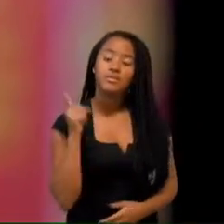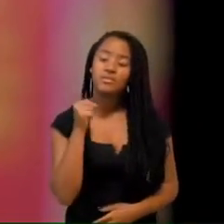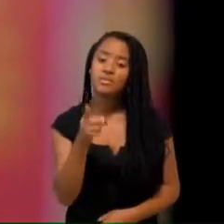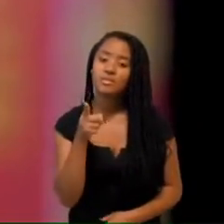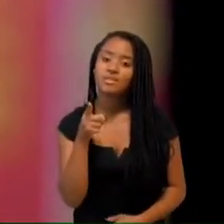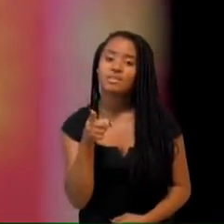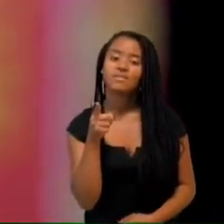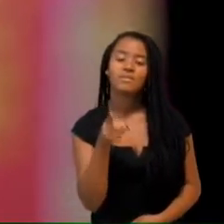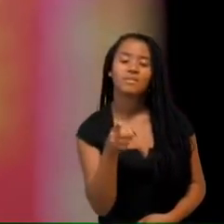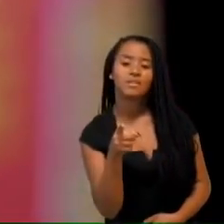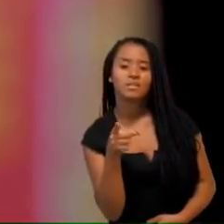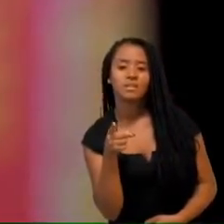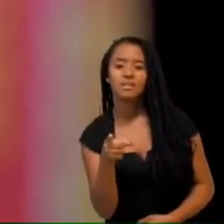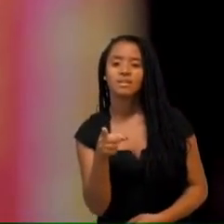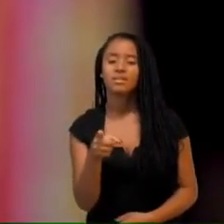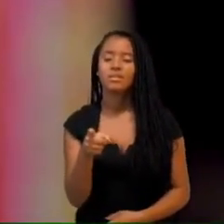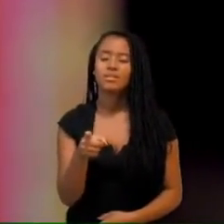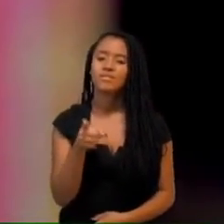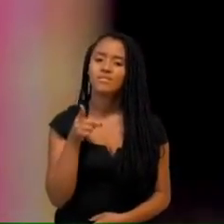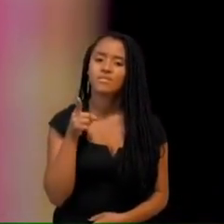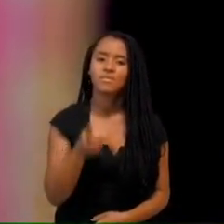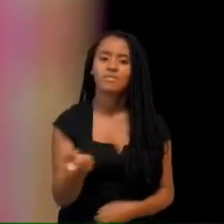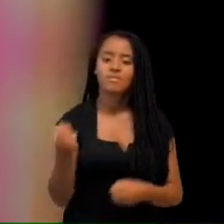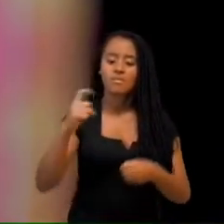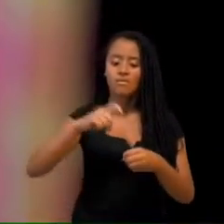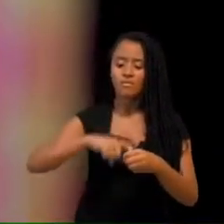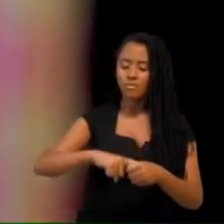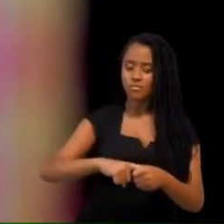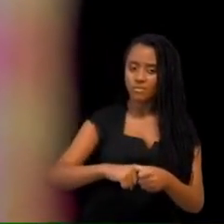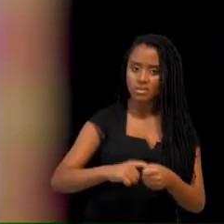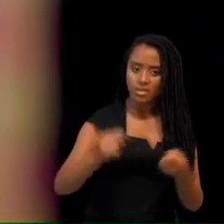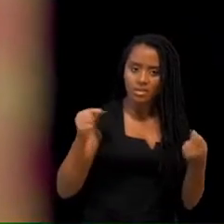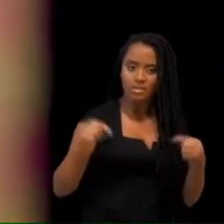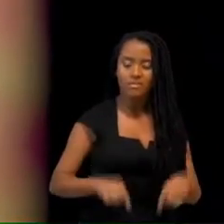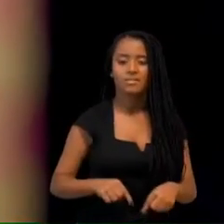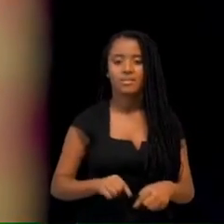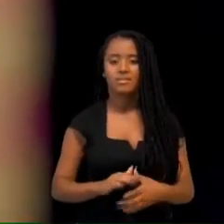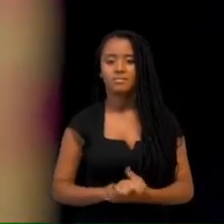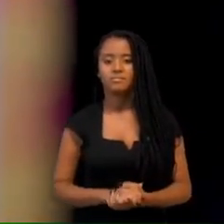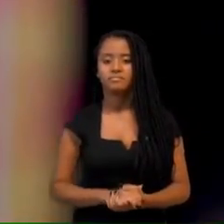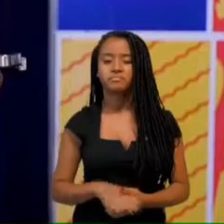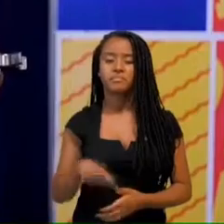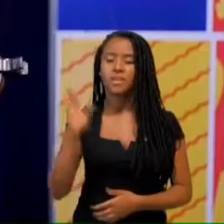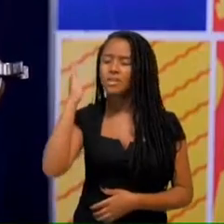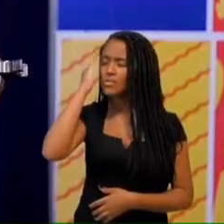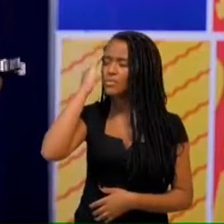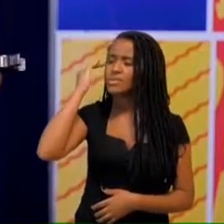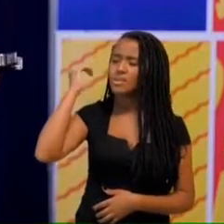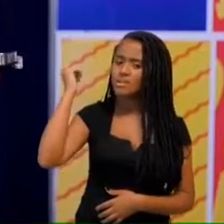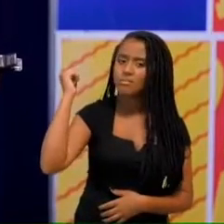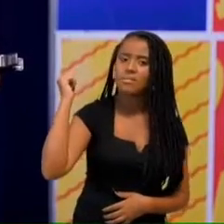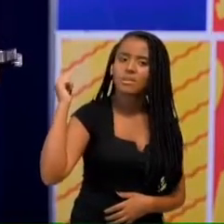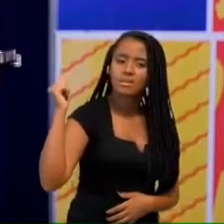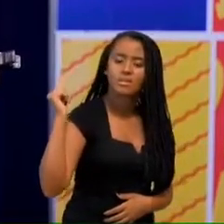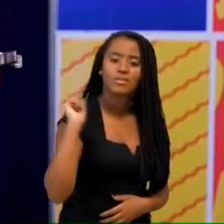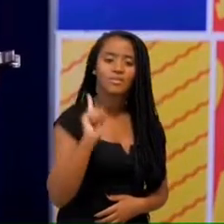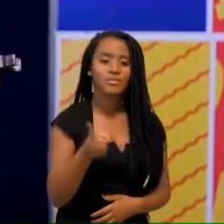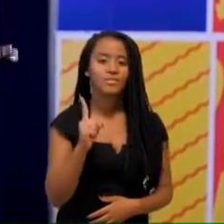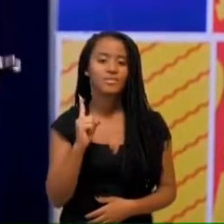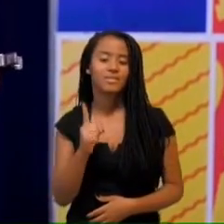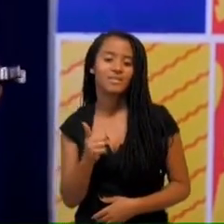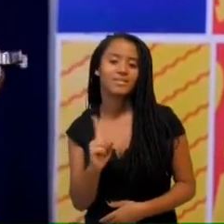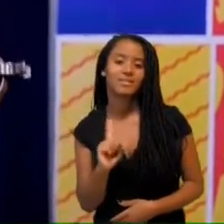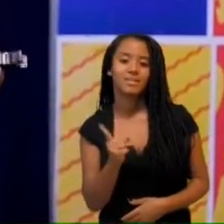vai você vai você vai voltar aqui tô sabendo